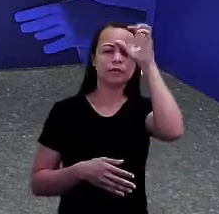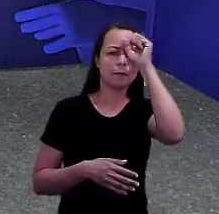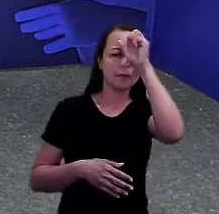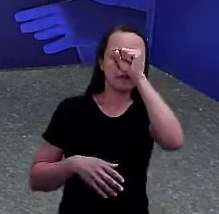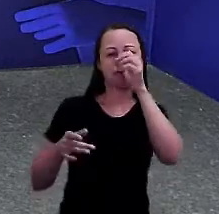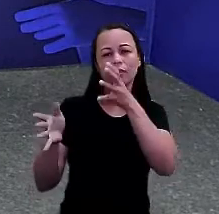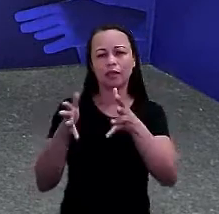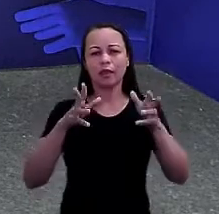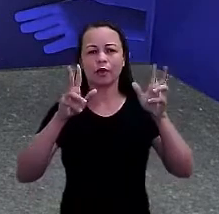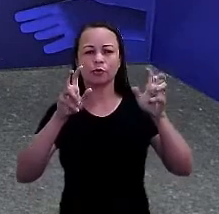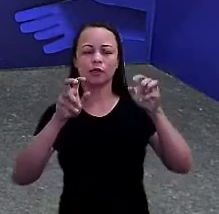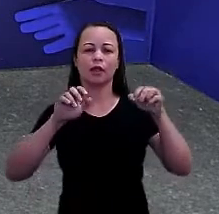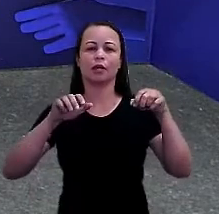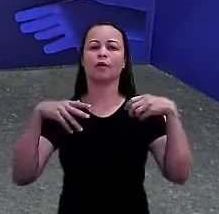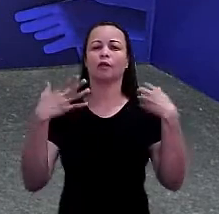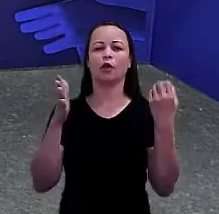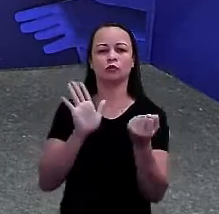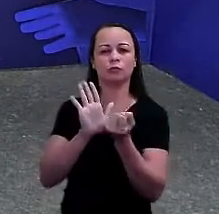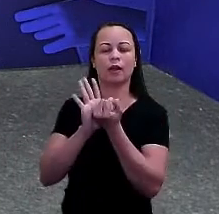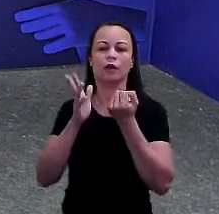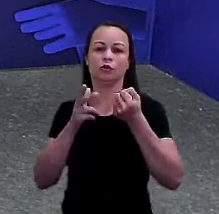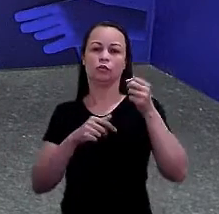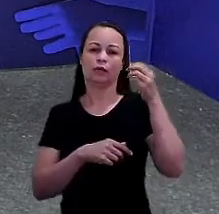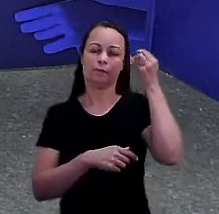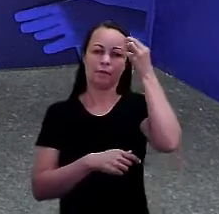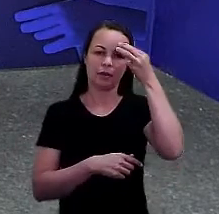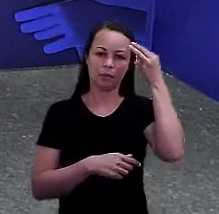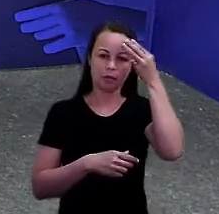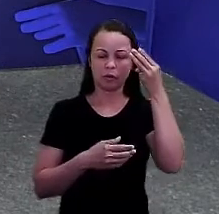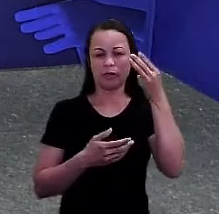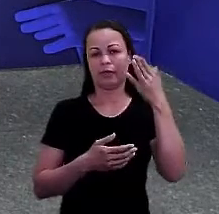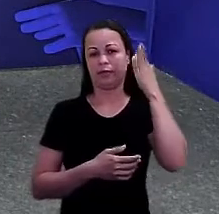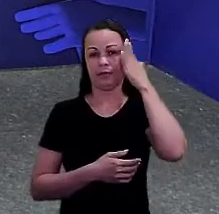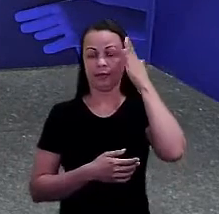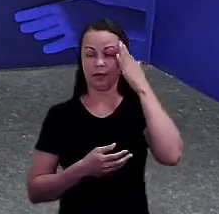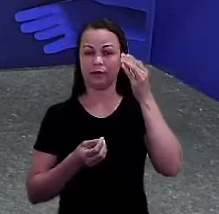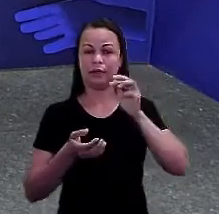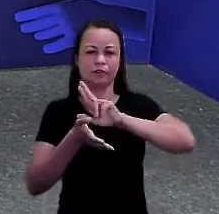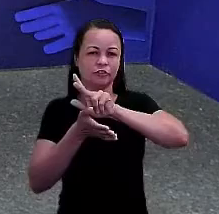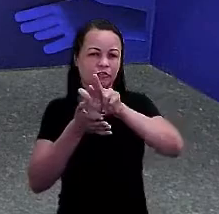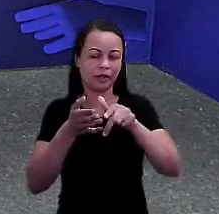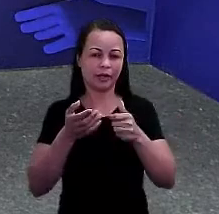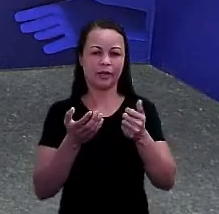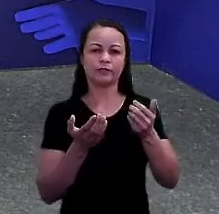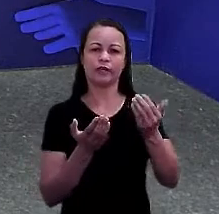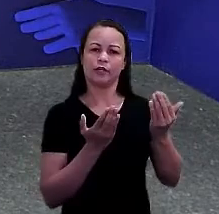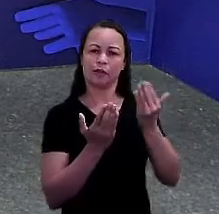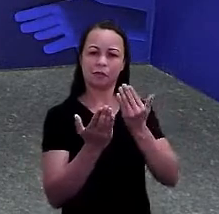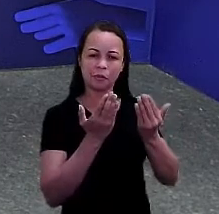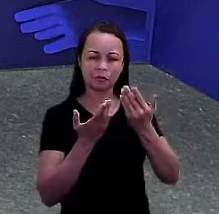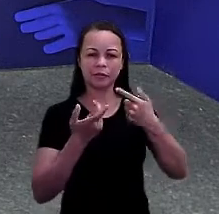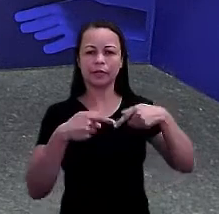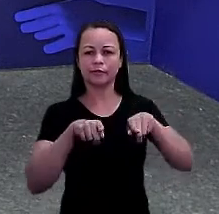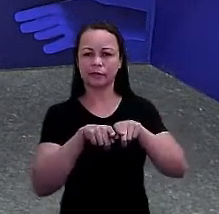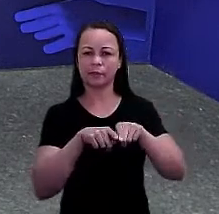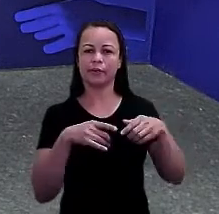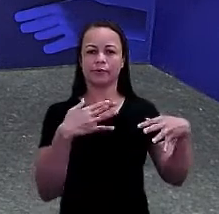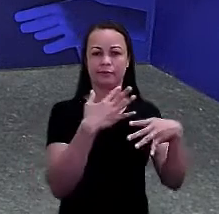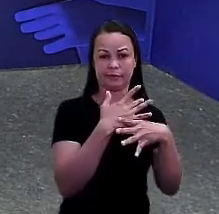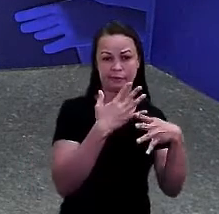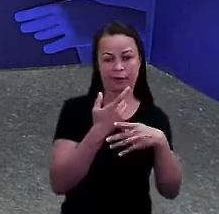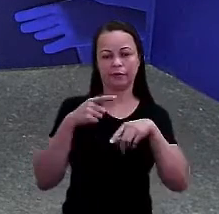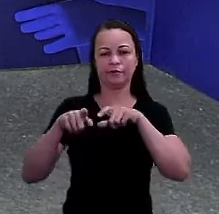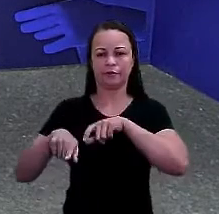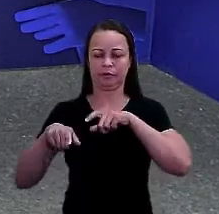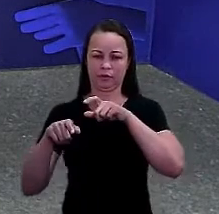suas evoluções ao decorrer do tempo e vamos compreender as diferenças e igualdades entre a relação do campo e da cidade. Vocês vão entender